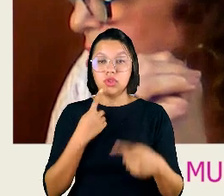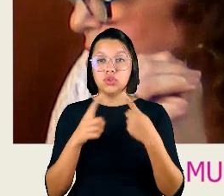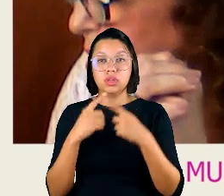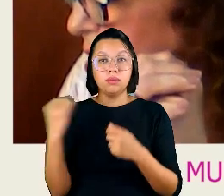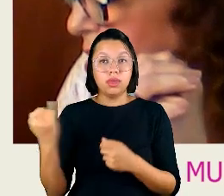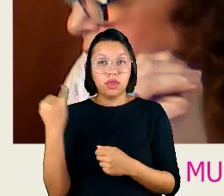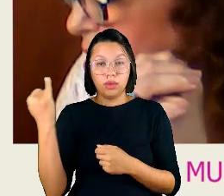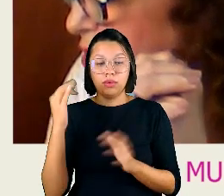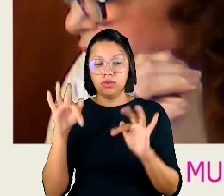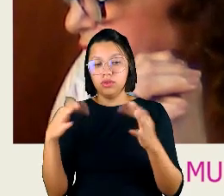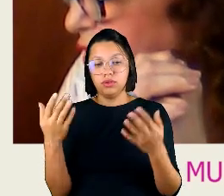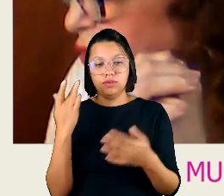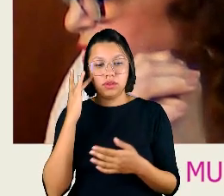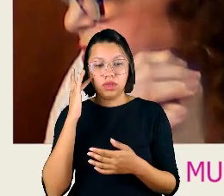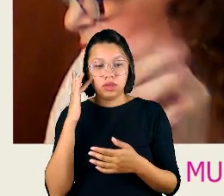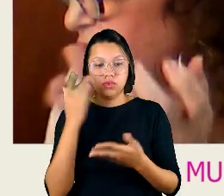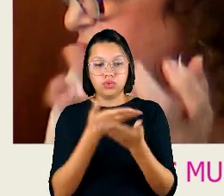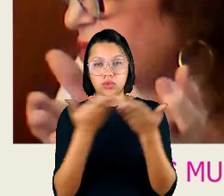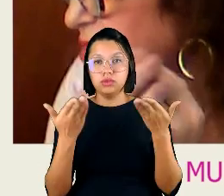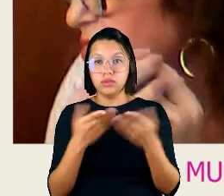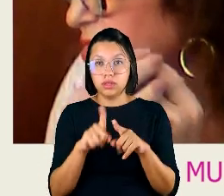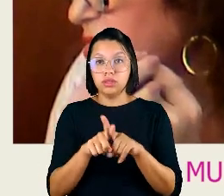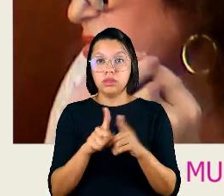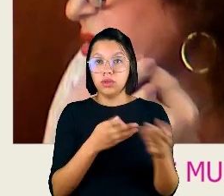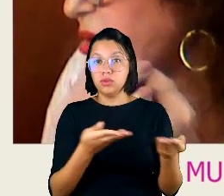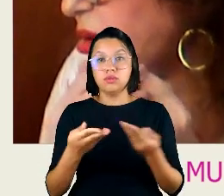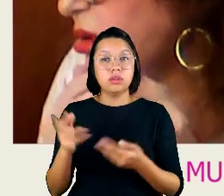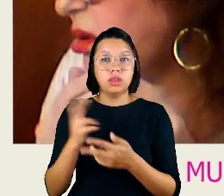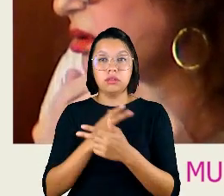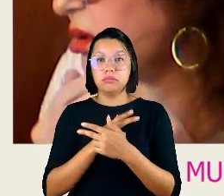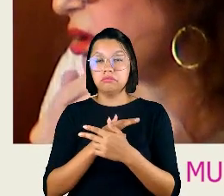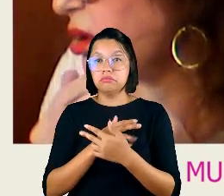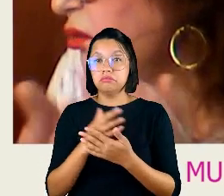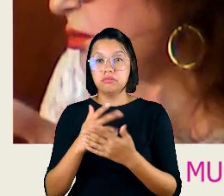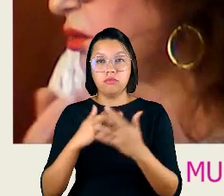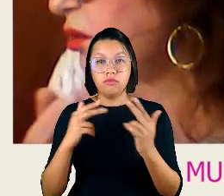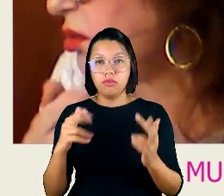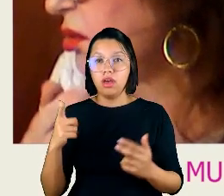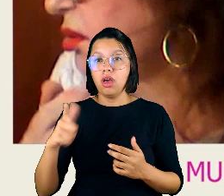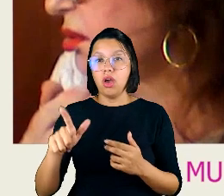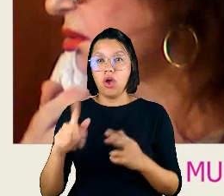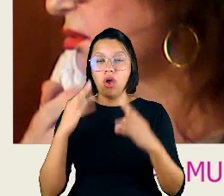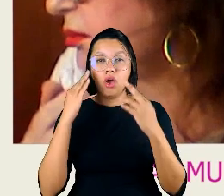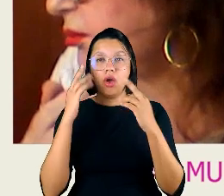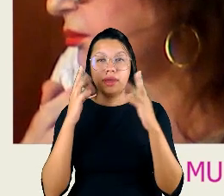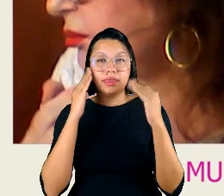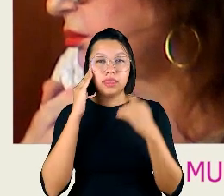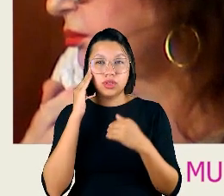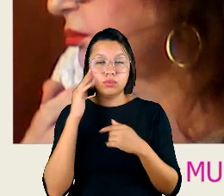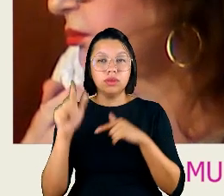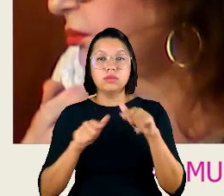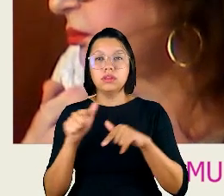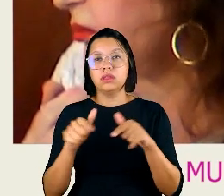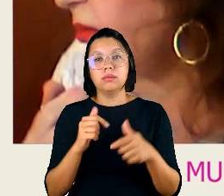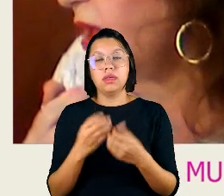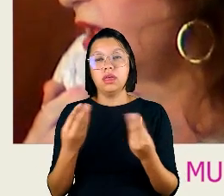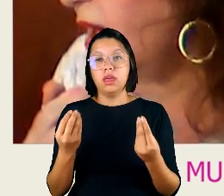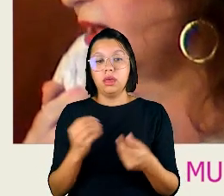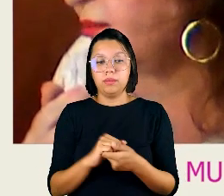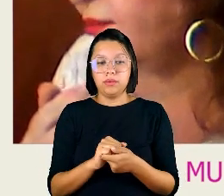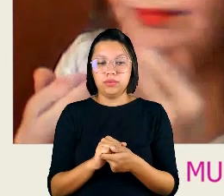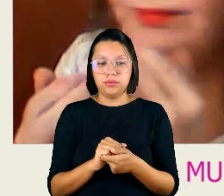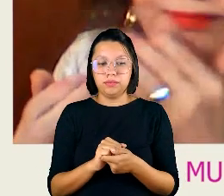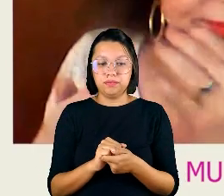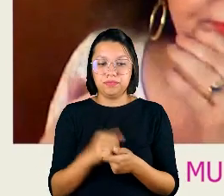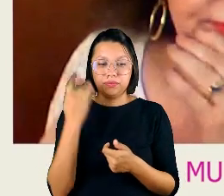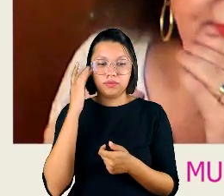vocês também trouxeram várias outras dimensões que a gente tem trabalhado e muito, acho que estamos